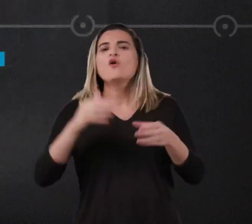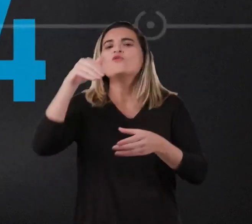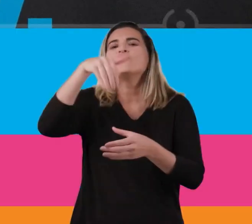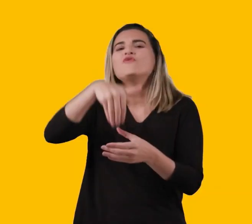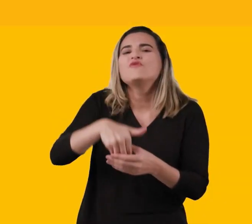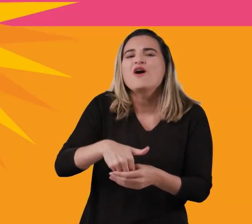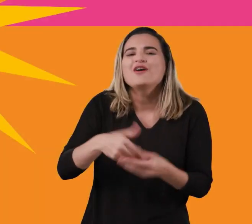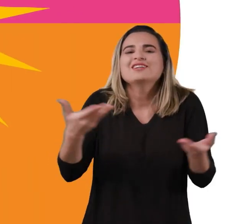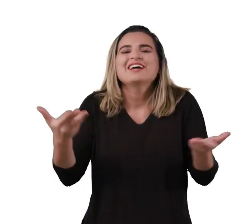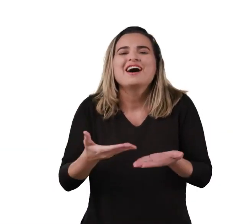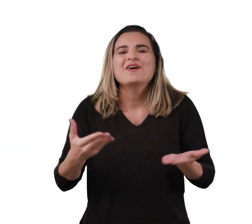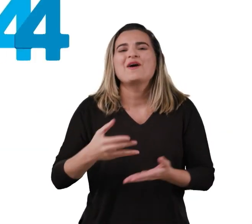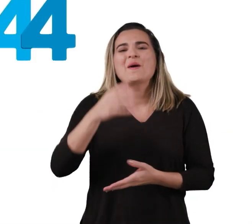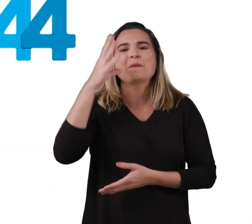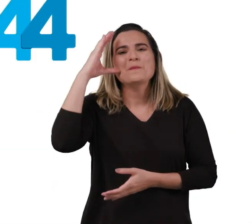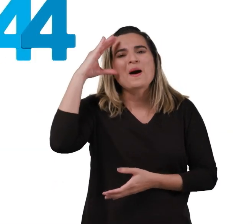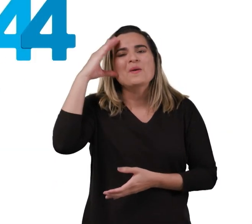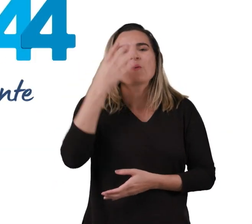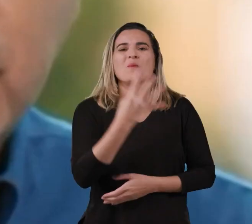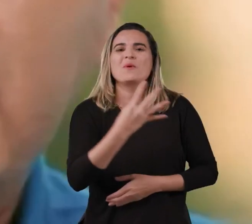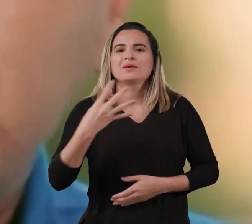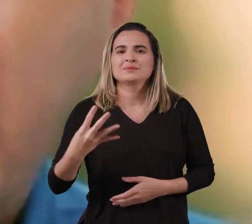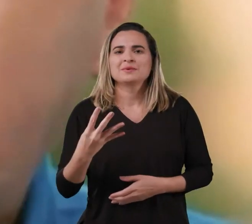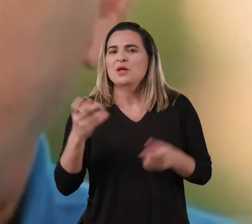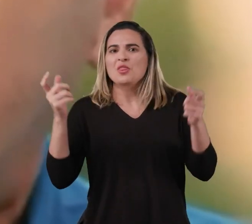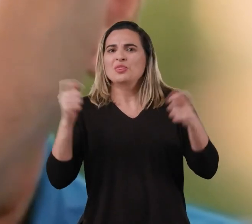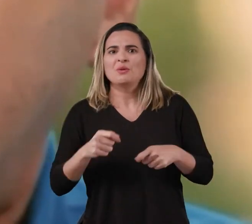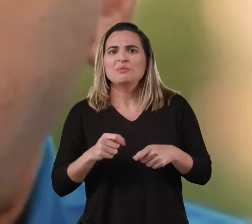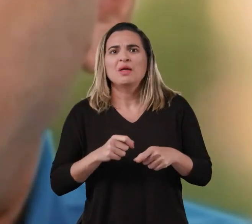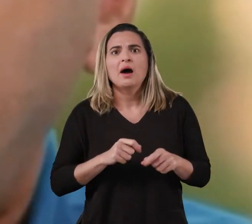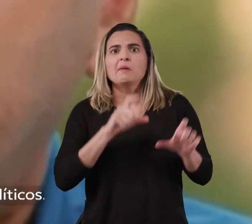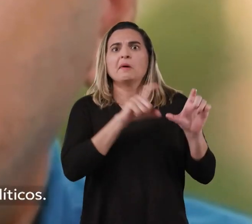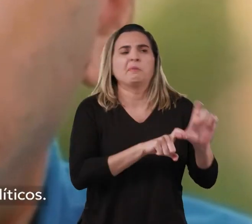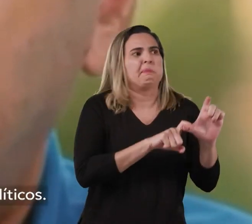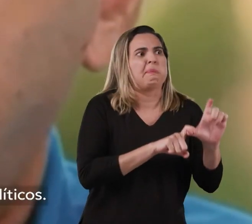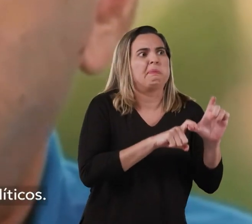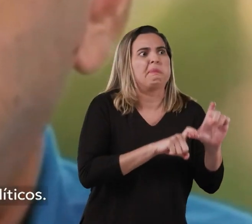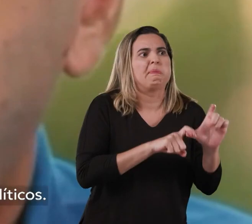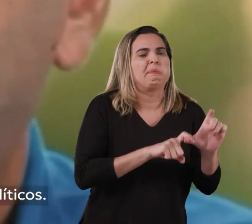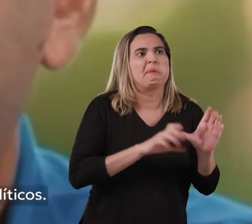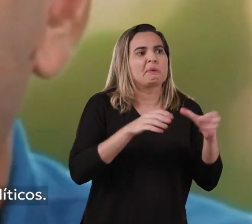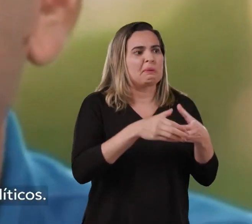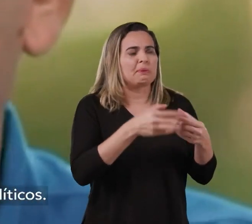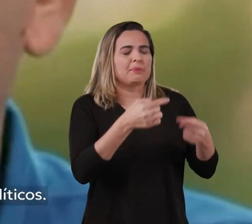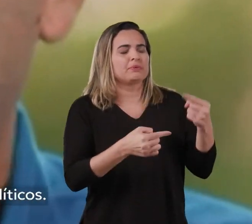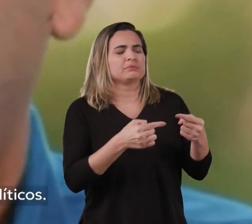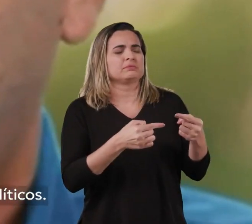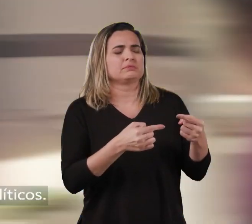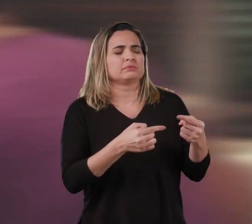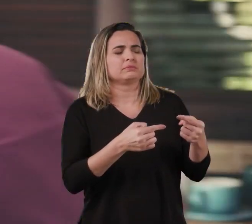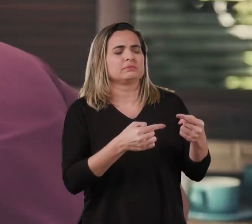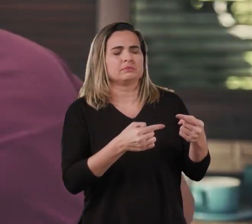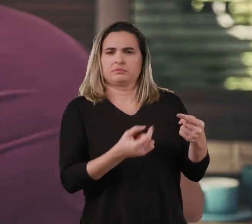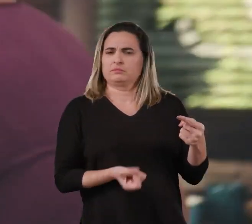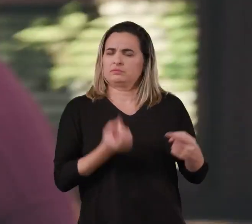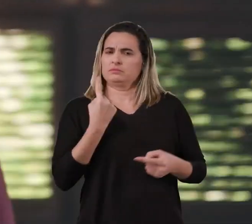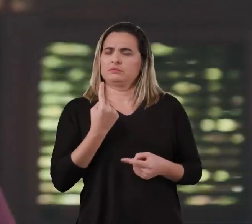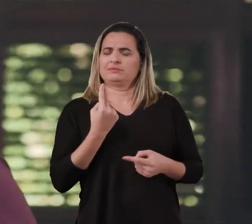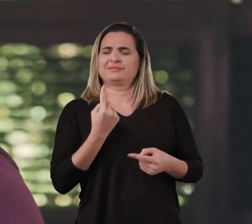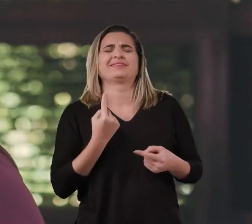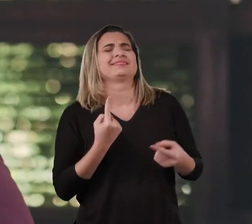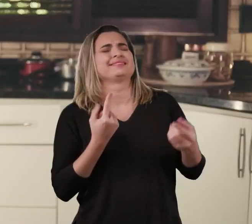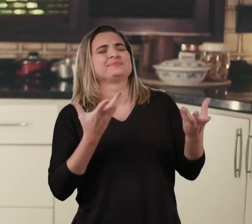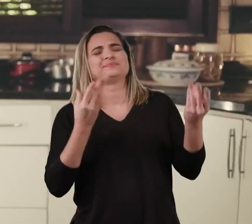passado, vote Paulinho 44. Não dá para ter rabo preso com grandes grupos políticos.